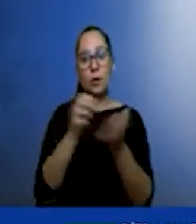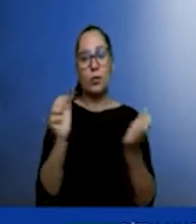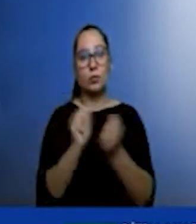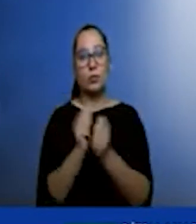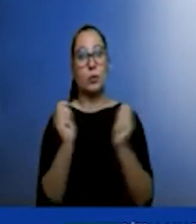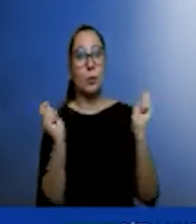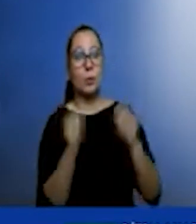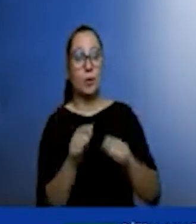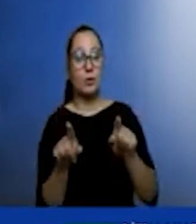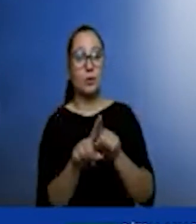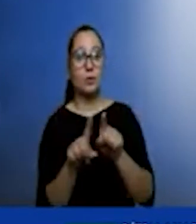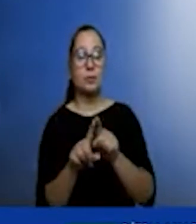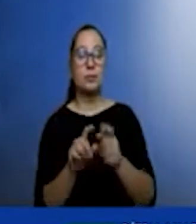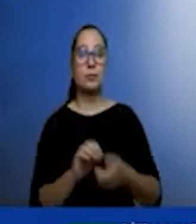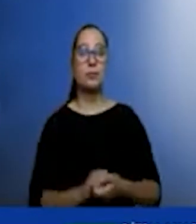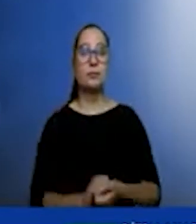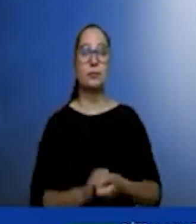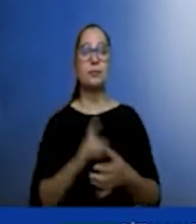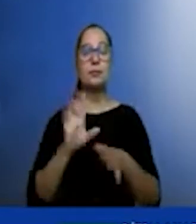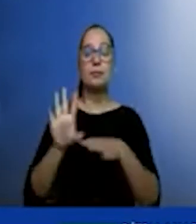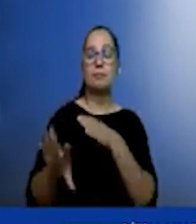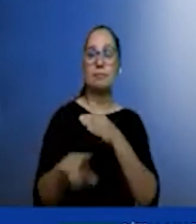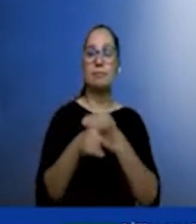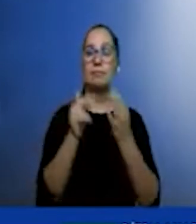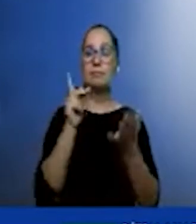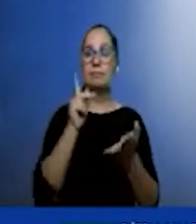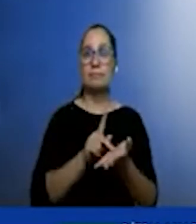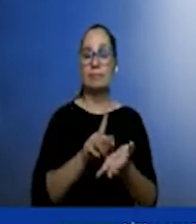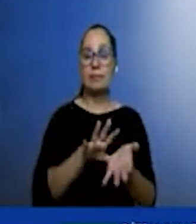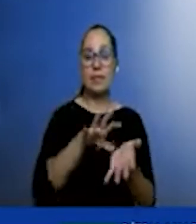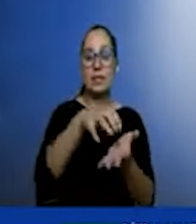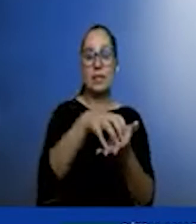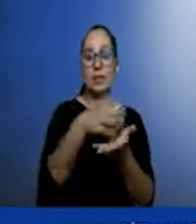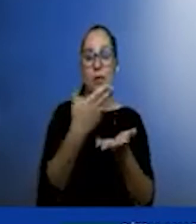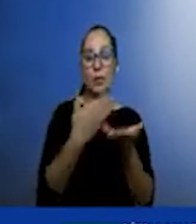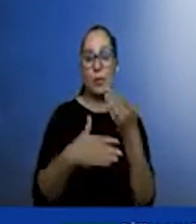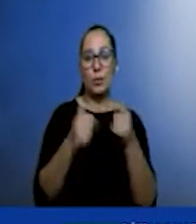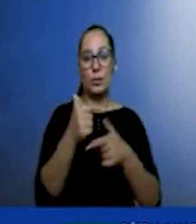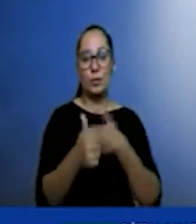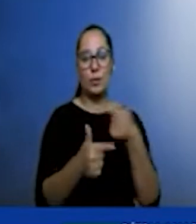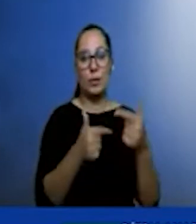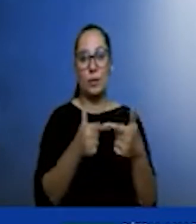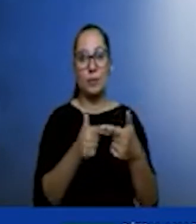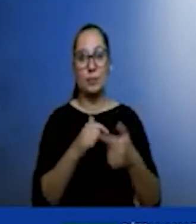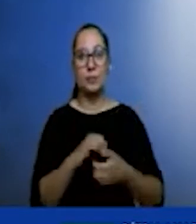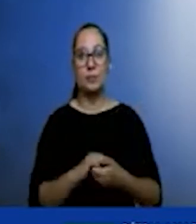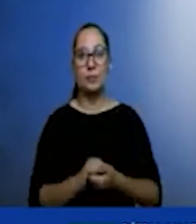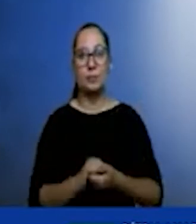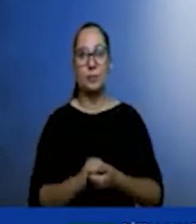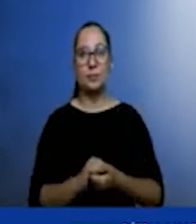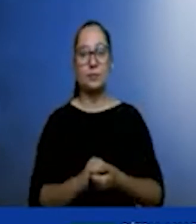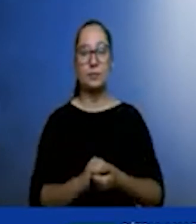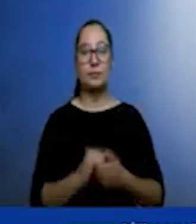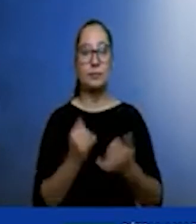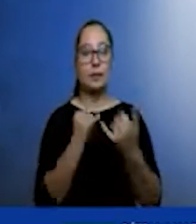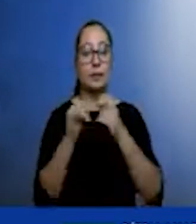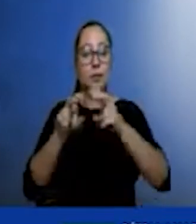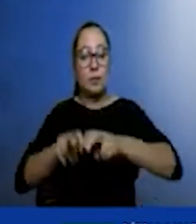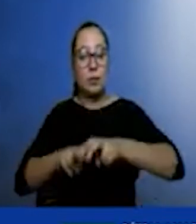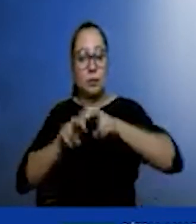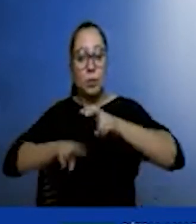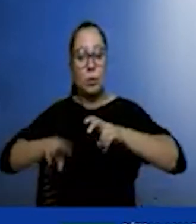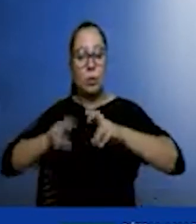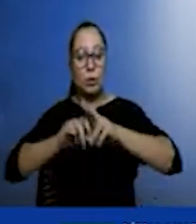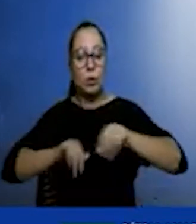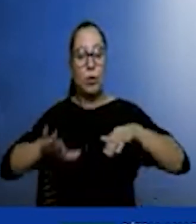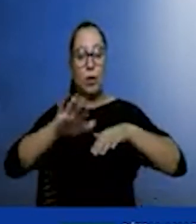gente, de fato, agregar muito esses setores. E aí eu vou dar só um exemplo. A Paula comentou muito a questão da agricultura e do uso do solo no Brasil. A